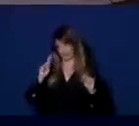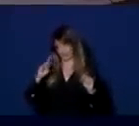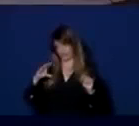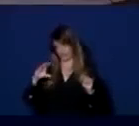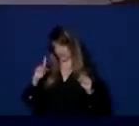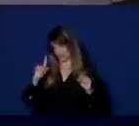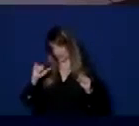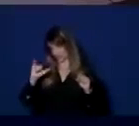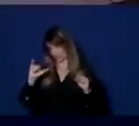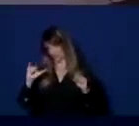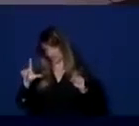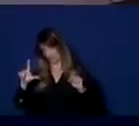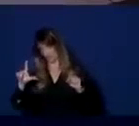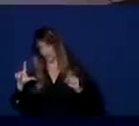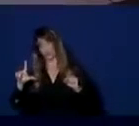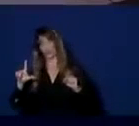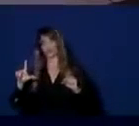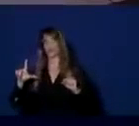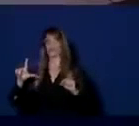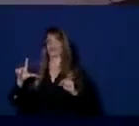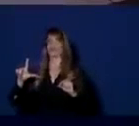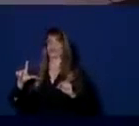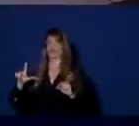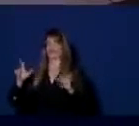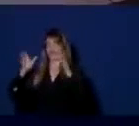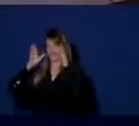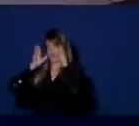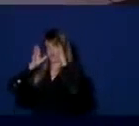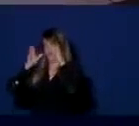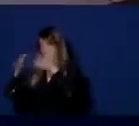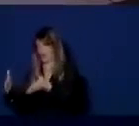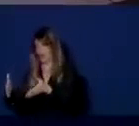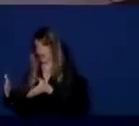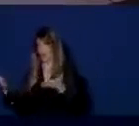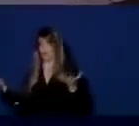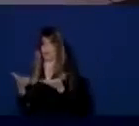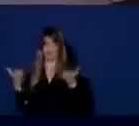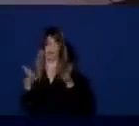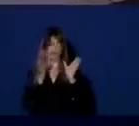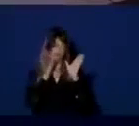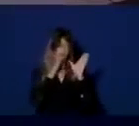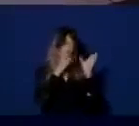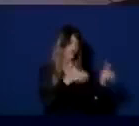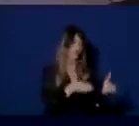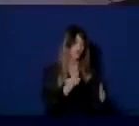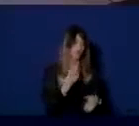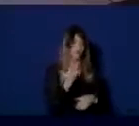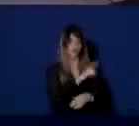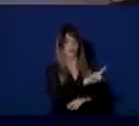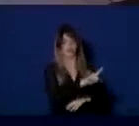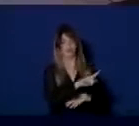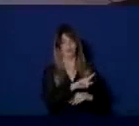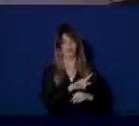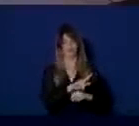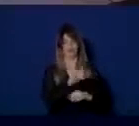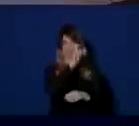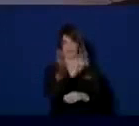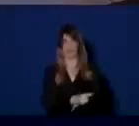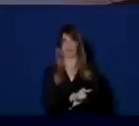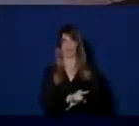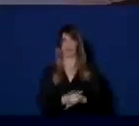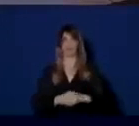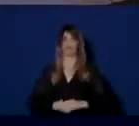custosa para o mundo e está todo mundo brincando de Neville. É o que as pessoas estão fazendo. Né? O outro comentário,